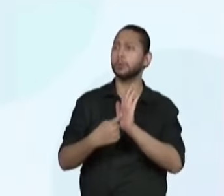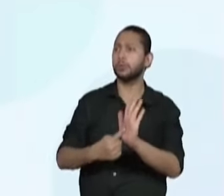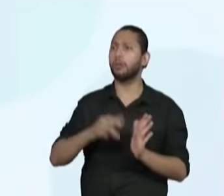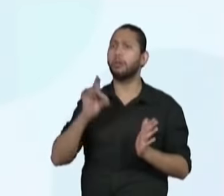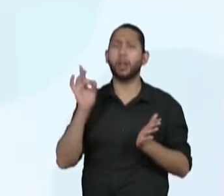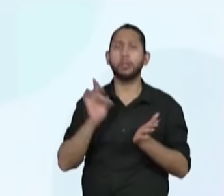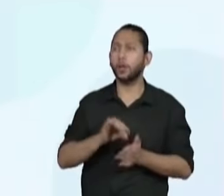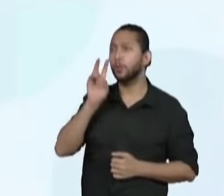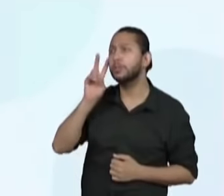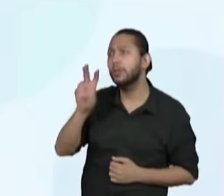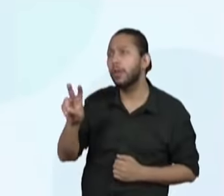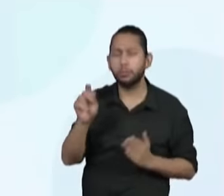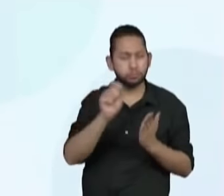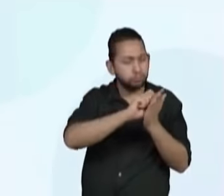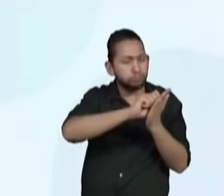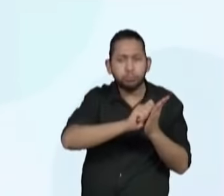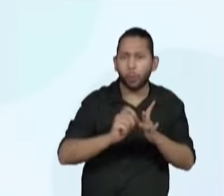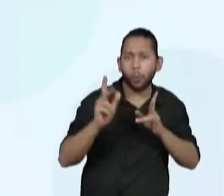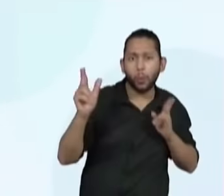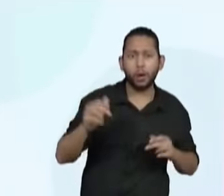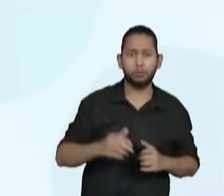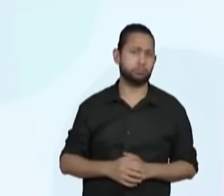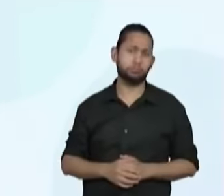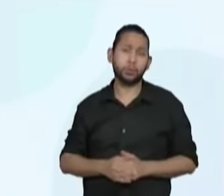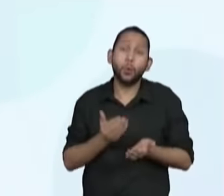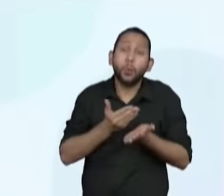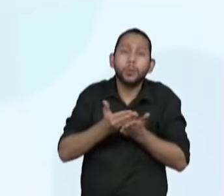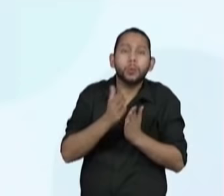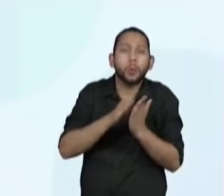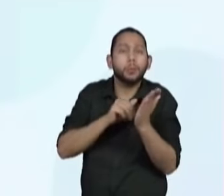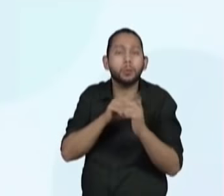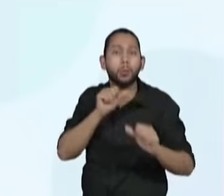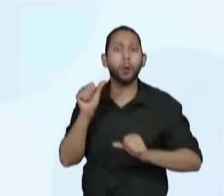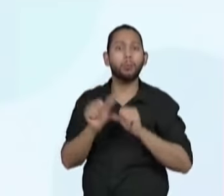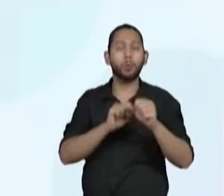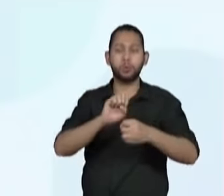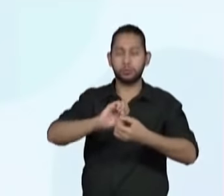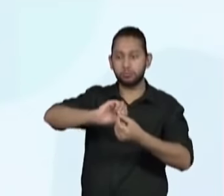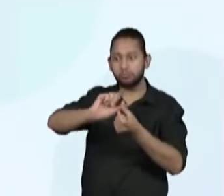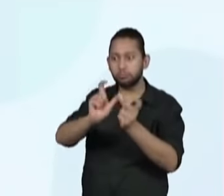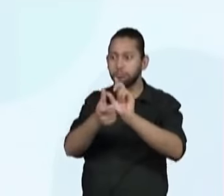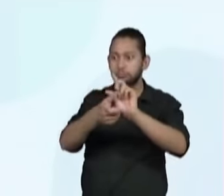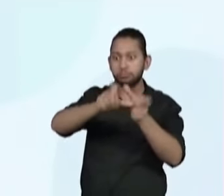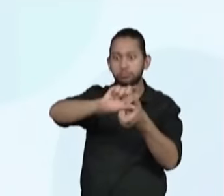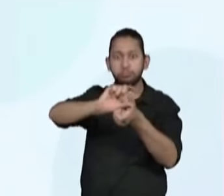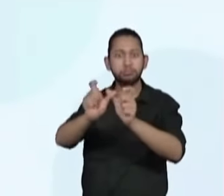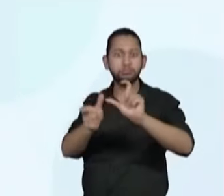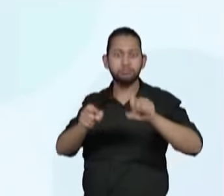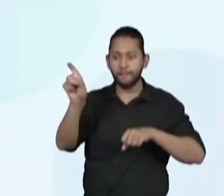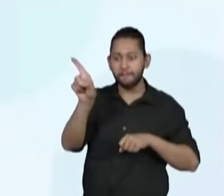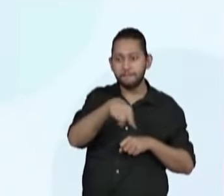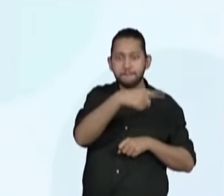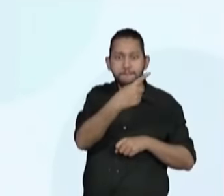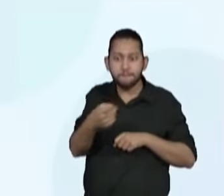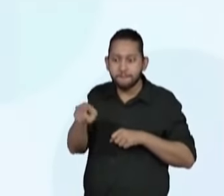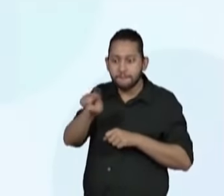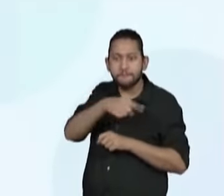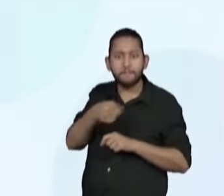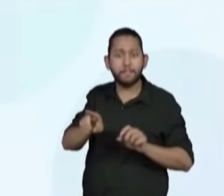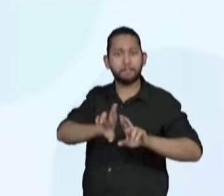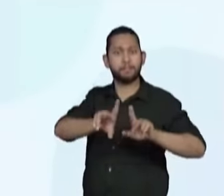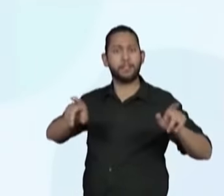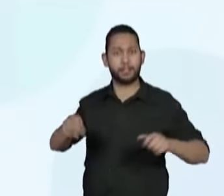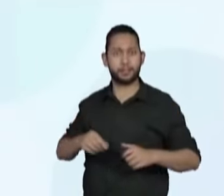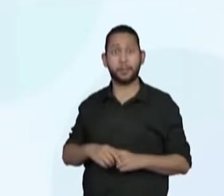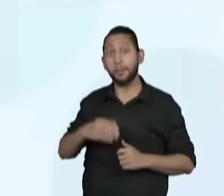né, e passaram a adotar formas irregulares e figuras geométricas aí na sua composição, certo? Então, o grande pai do